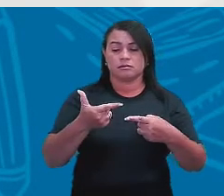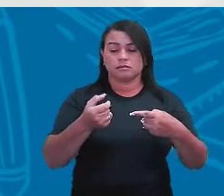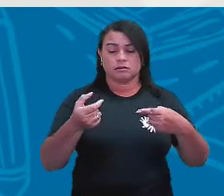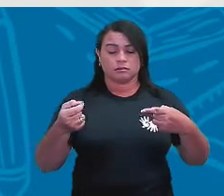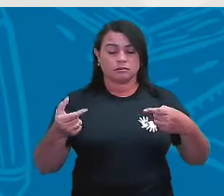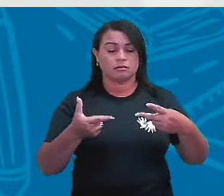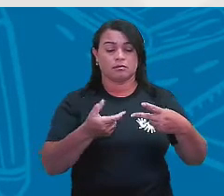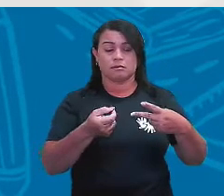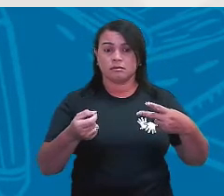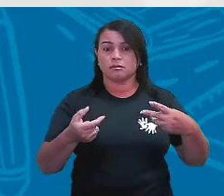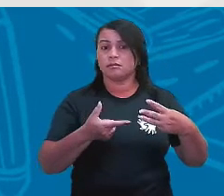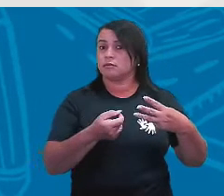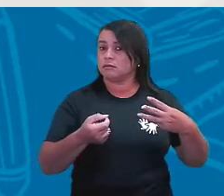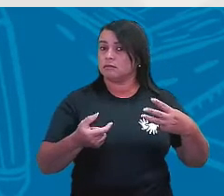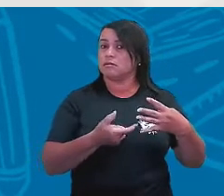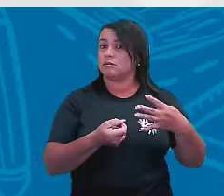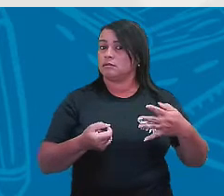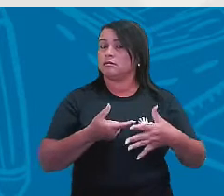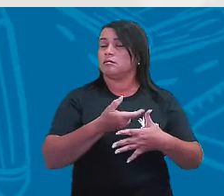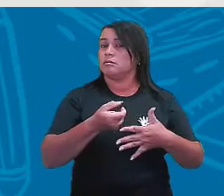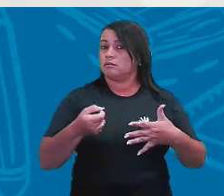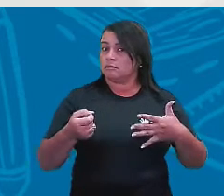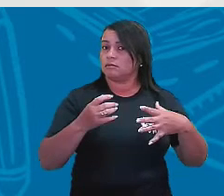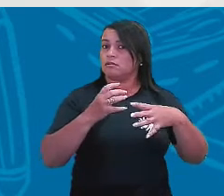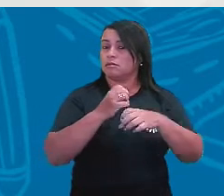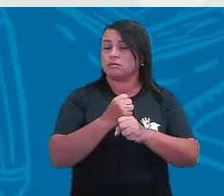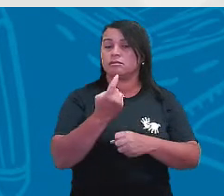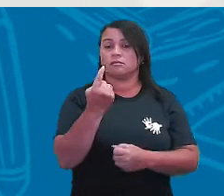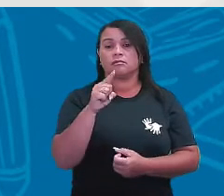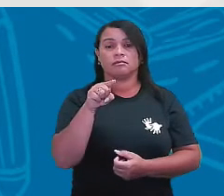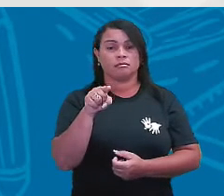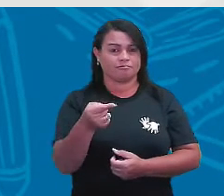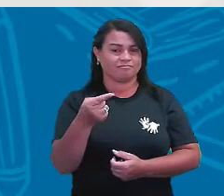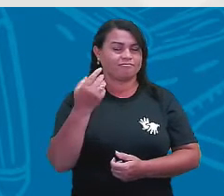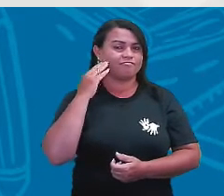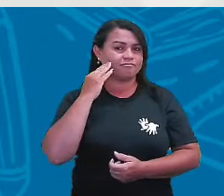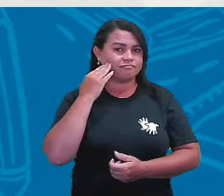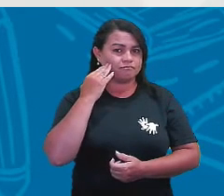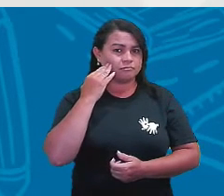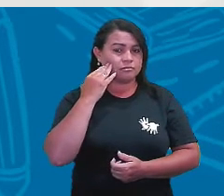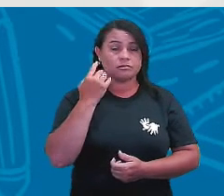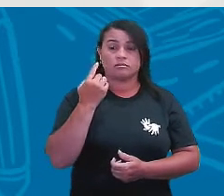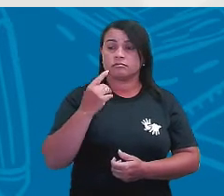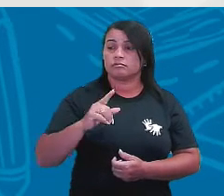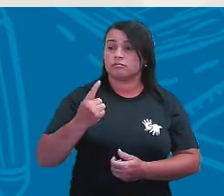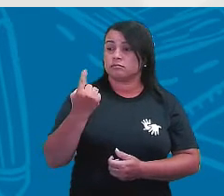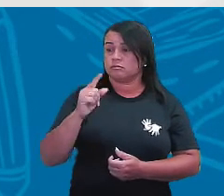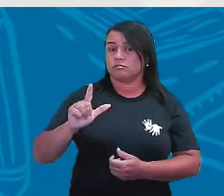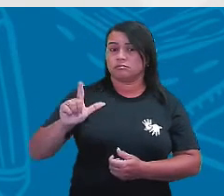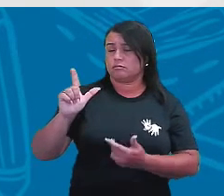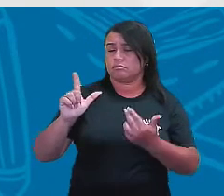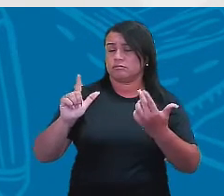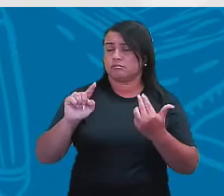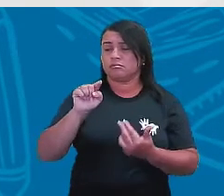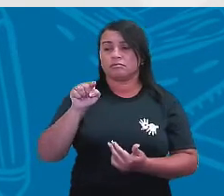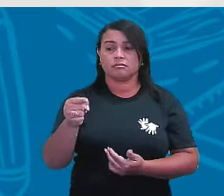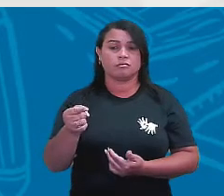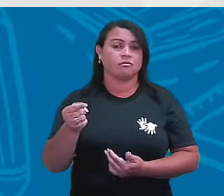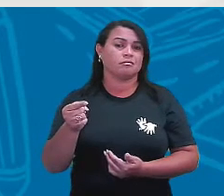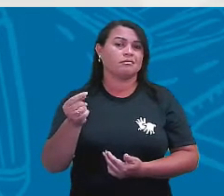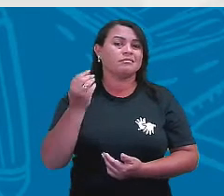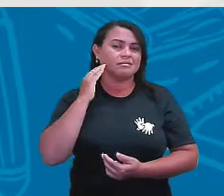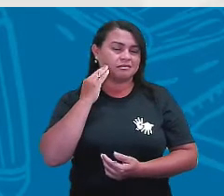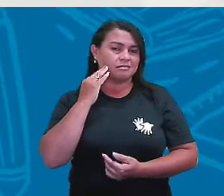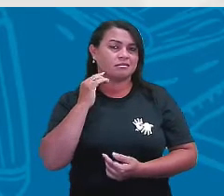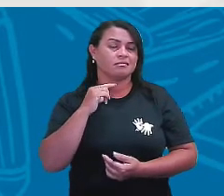200 mais 200 mais 200 mais 200 vai dar 1000. Então, 1 litro não é igual a 1000 mililitros? Então, quando eu